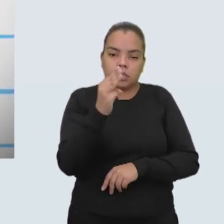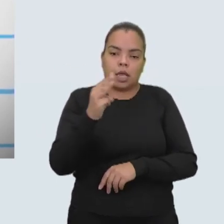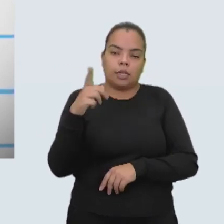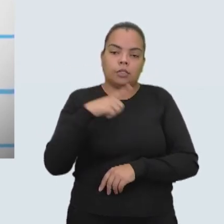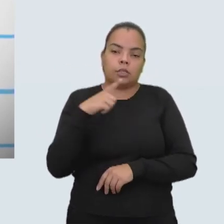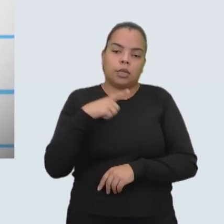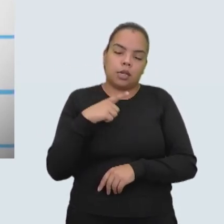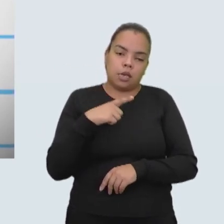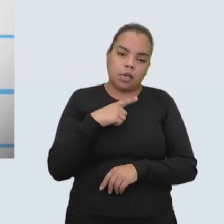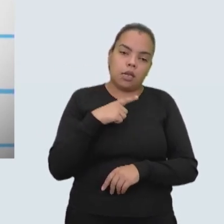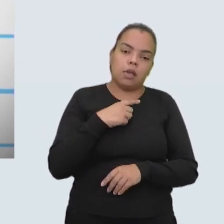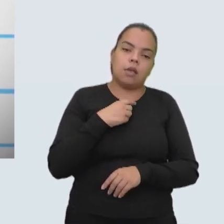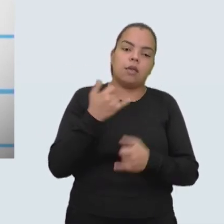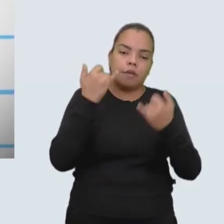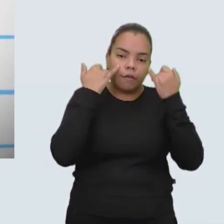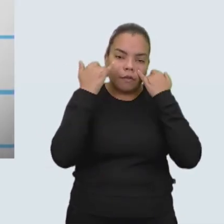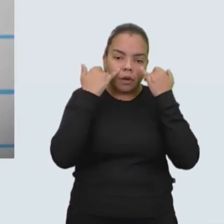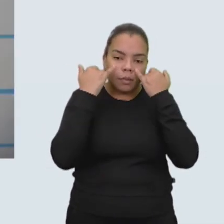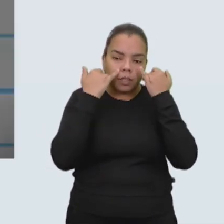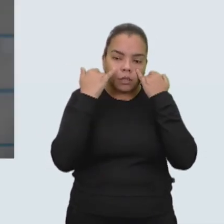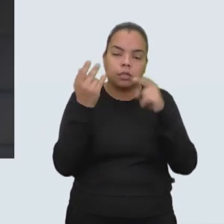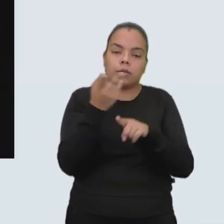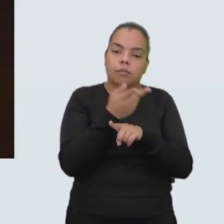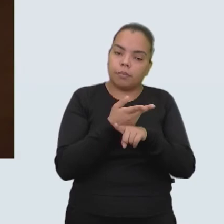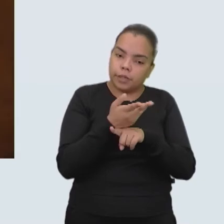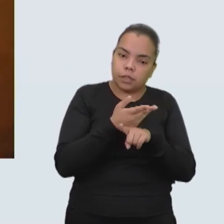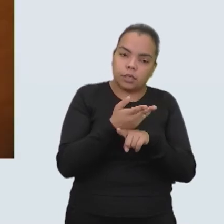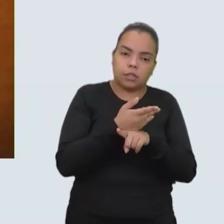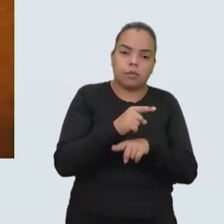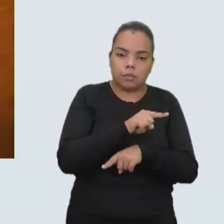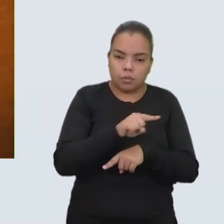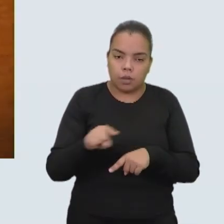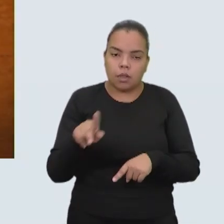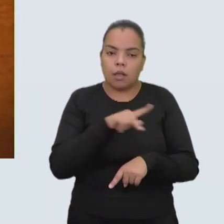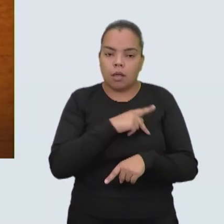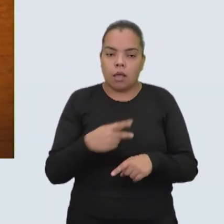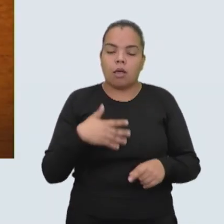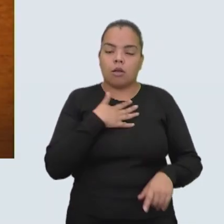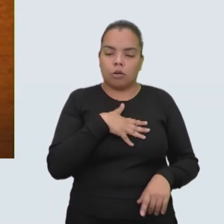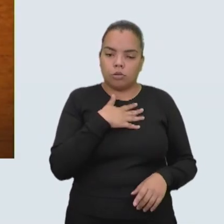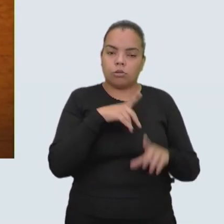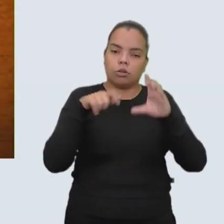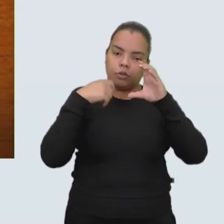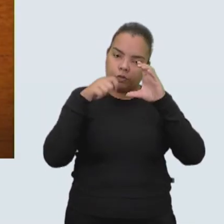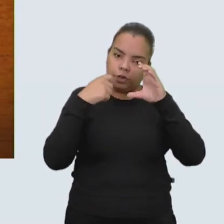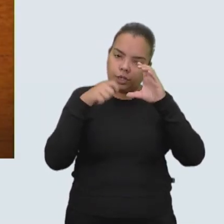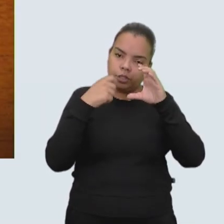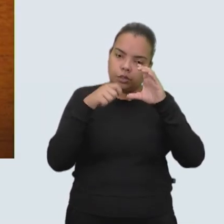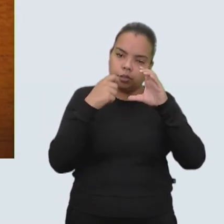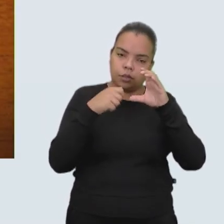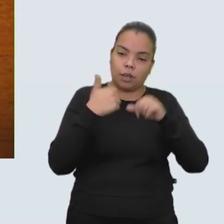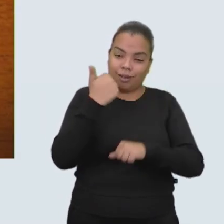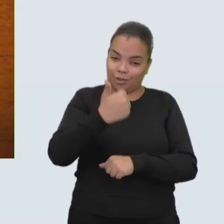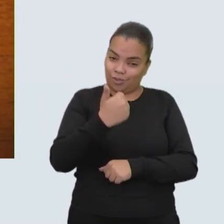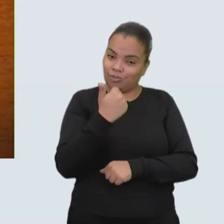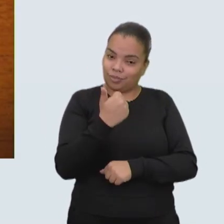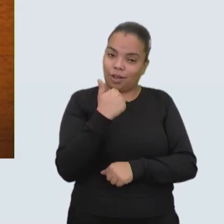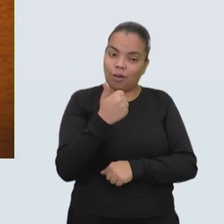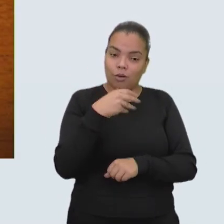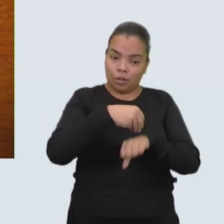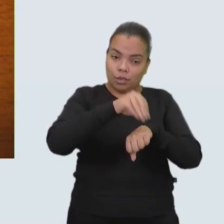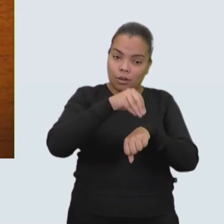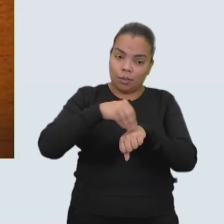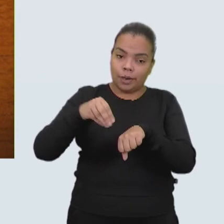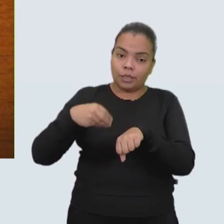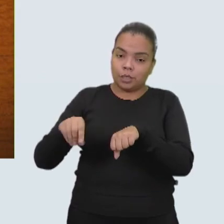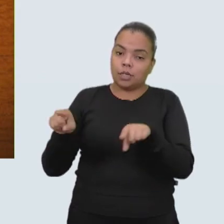e realizar suas próprias pesquisas de gênero. Gostou do vídeo? Então curta e compartilhe. Não deixe também de assinar nosso